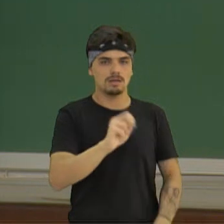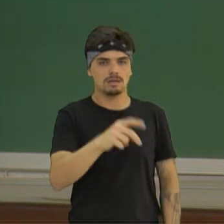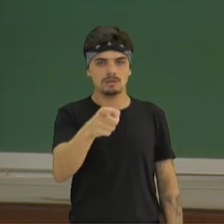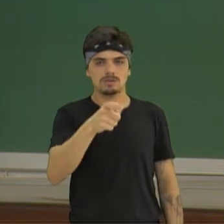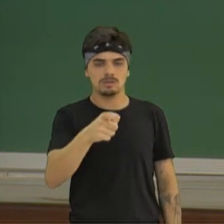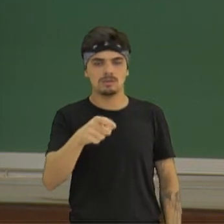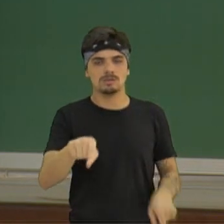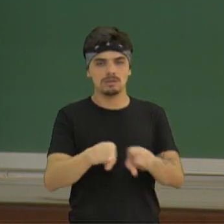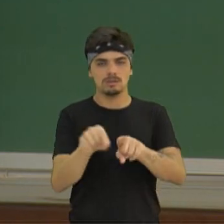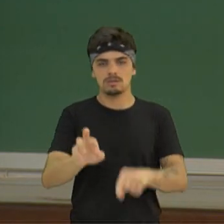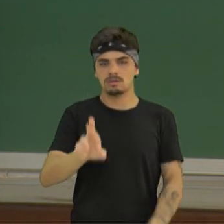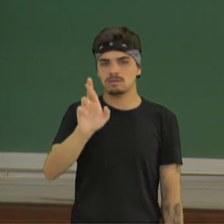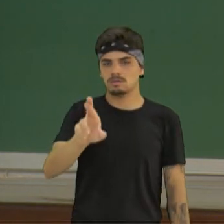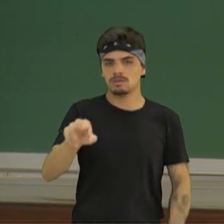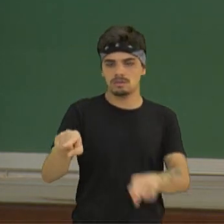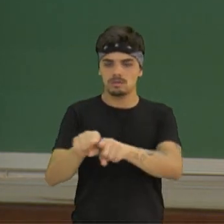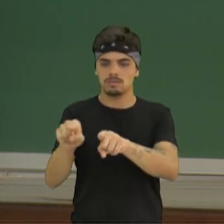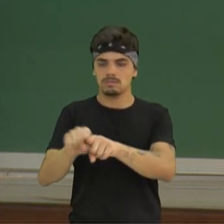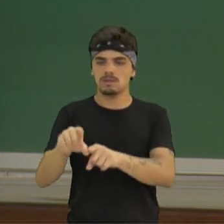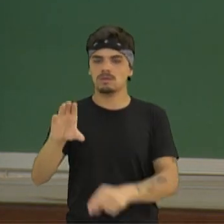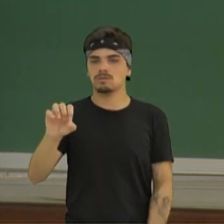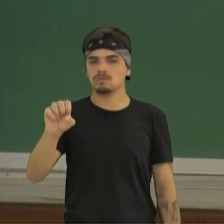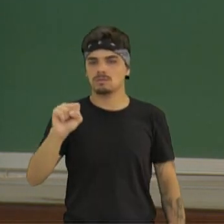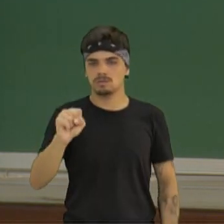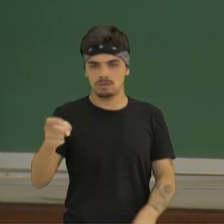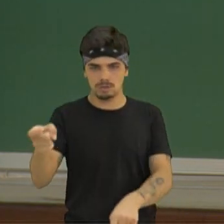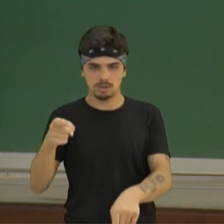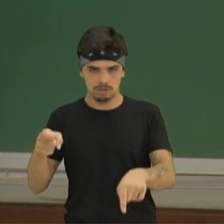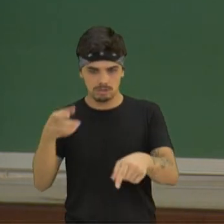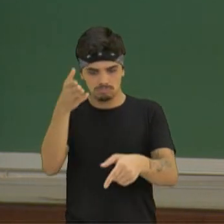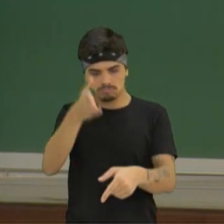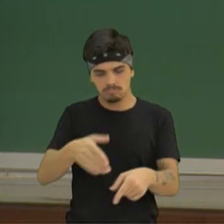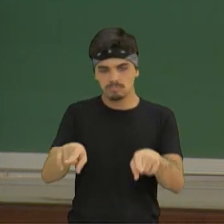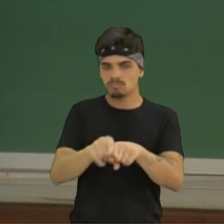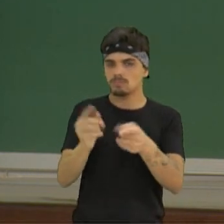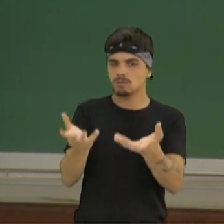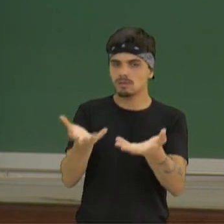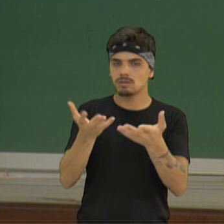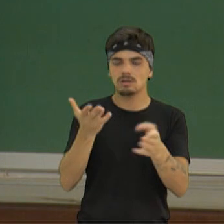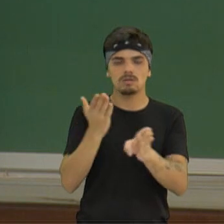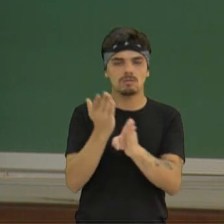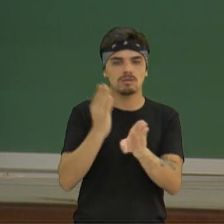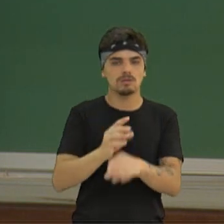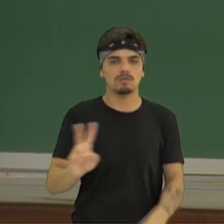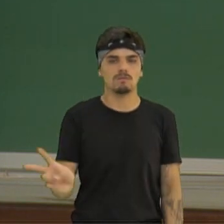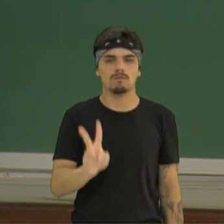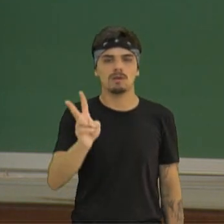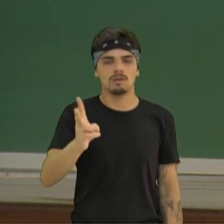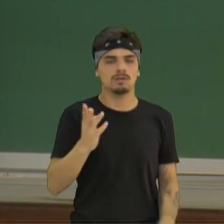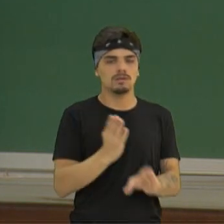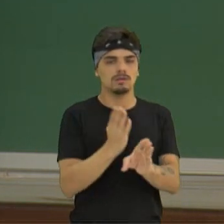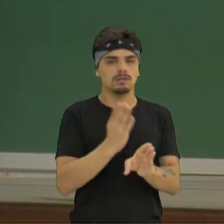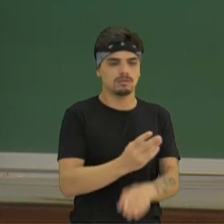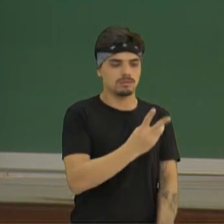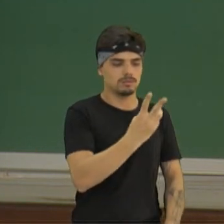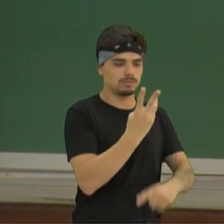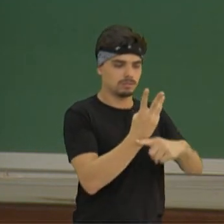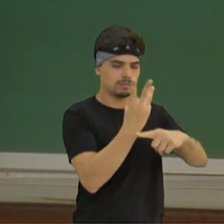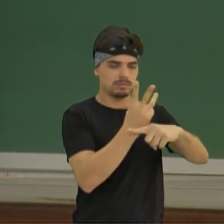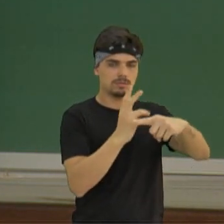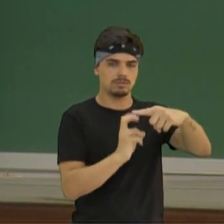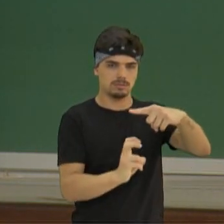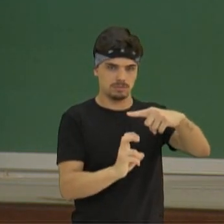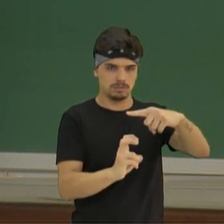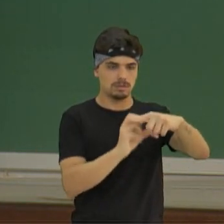razão entre seno de x e cosseno de x. Então, a gente vai buscar dos valores, foi dado o seno 3/5,